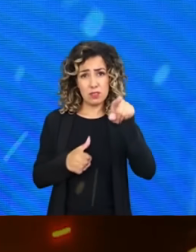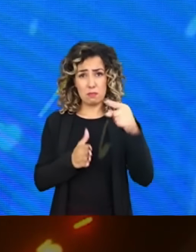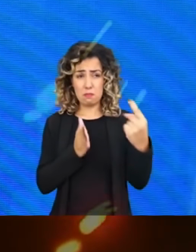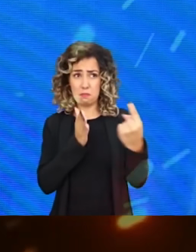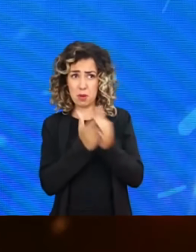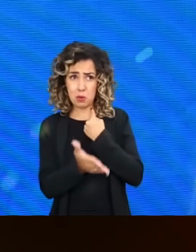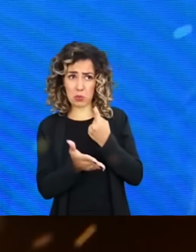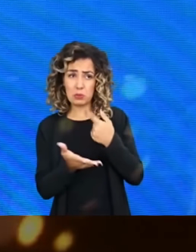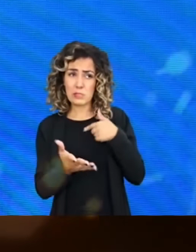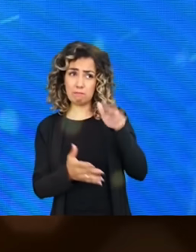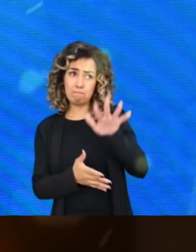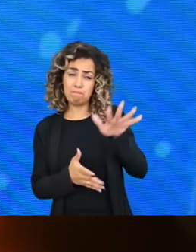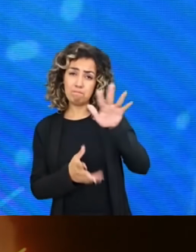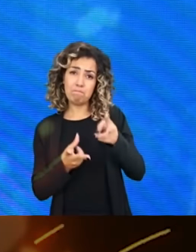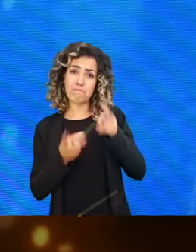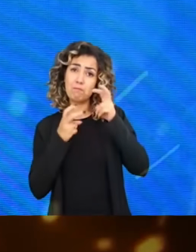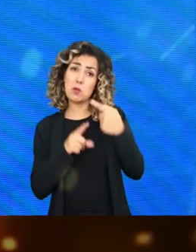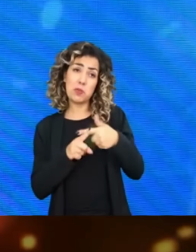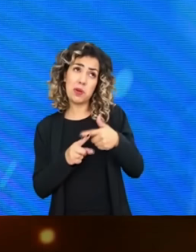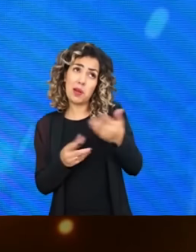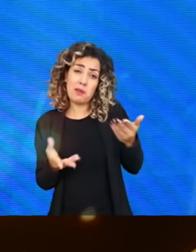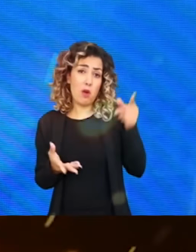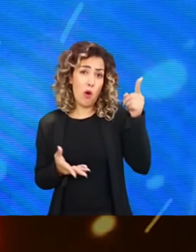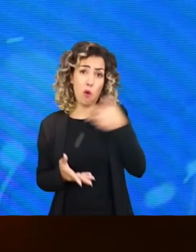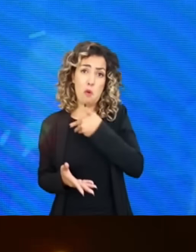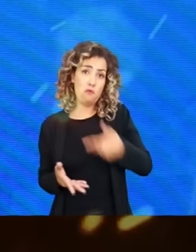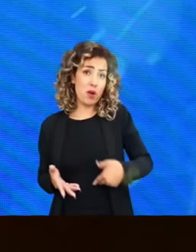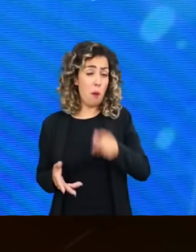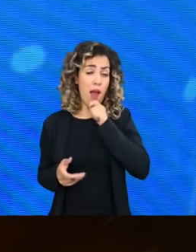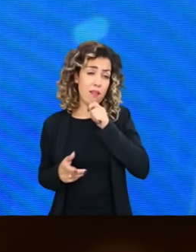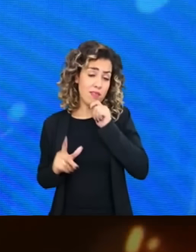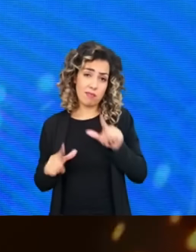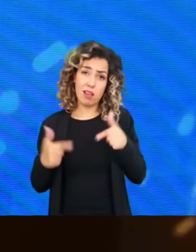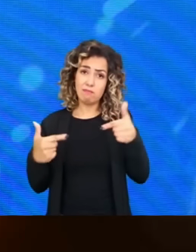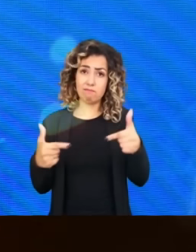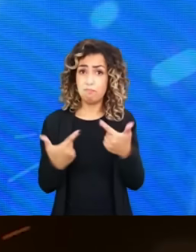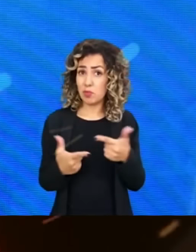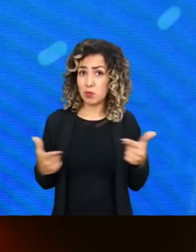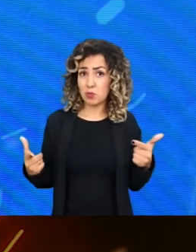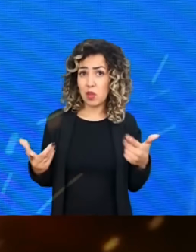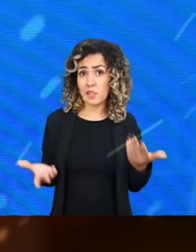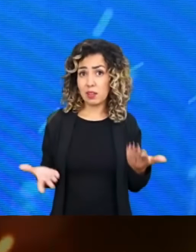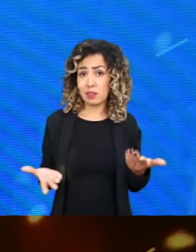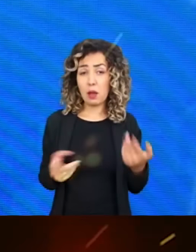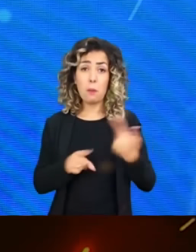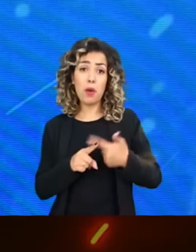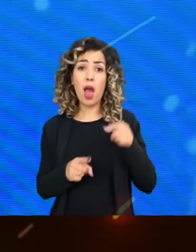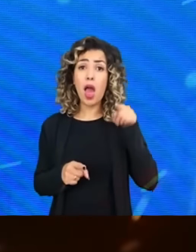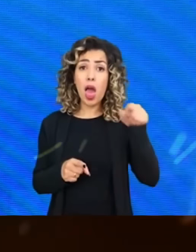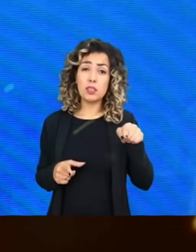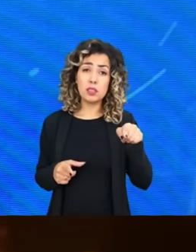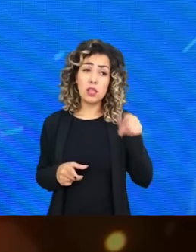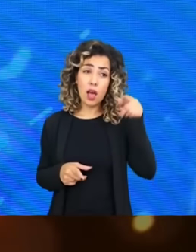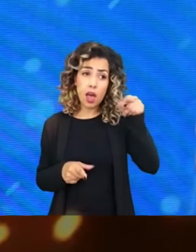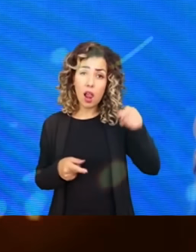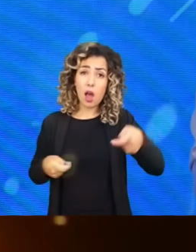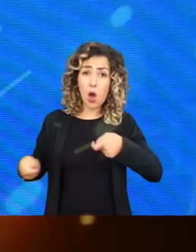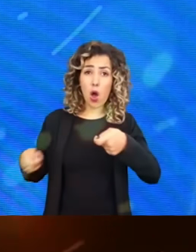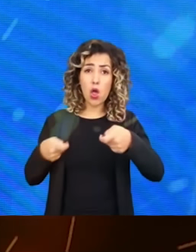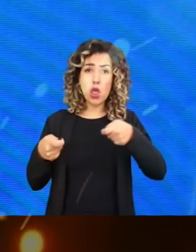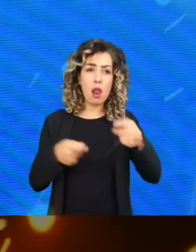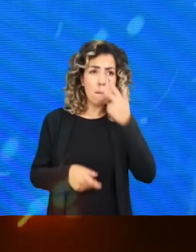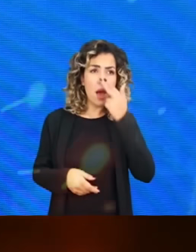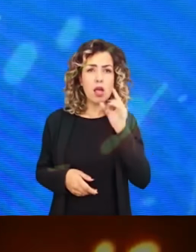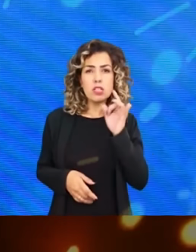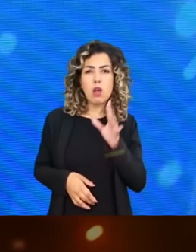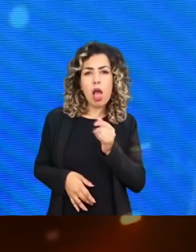conseguiu fazer o que precisa ser feito de novo uma gestão que é step uma gestão que o step que foi colocado é um step que tá